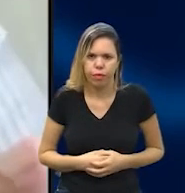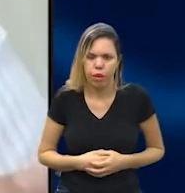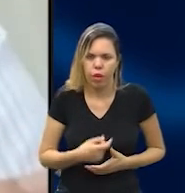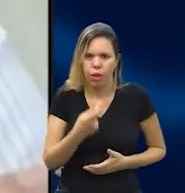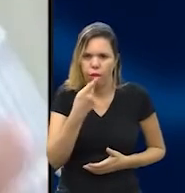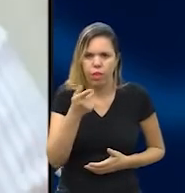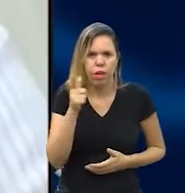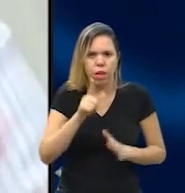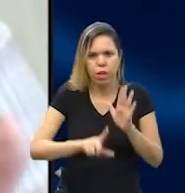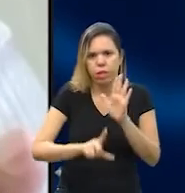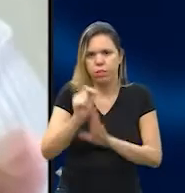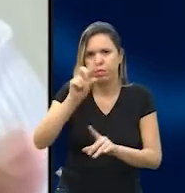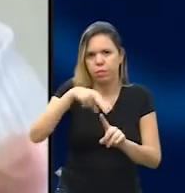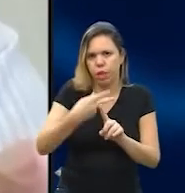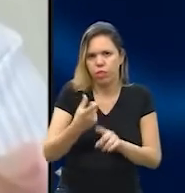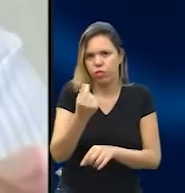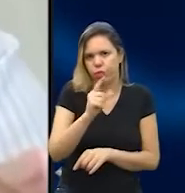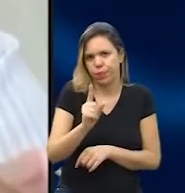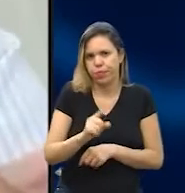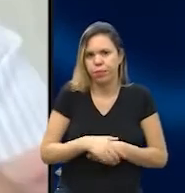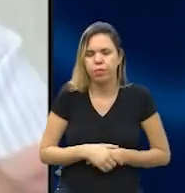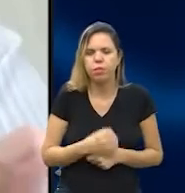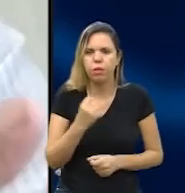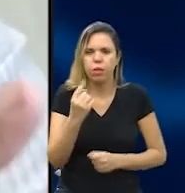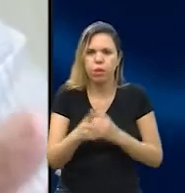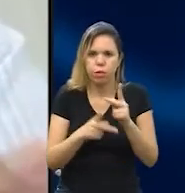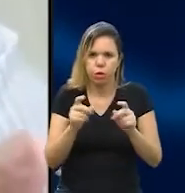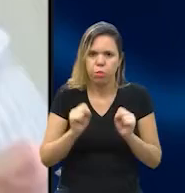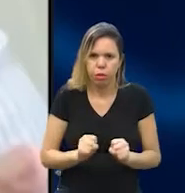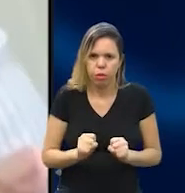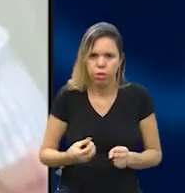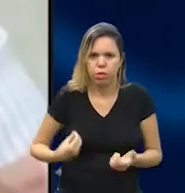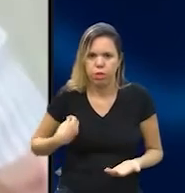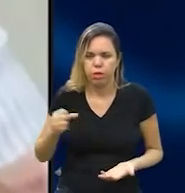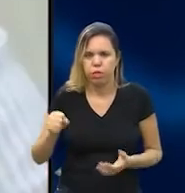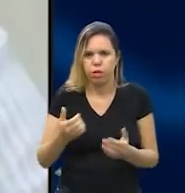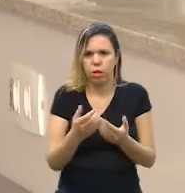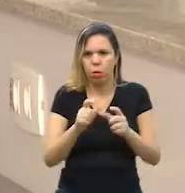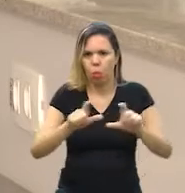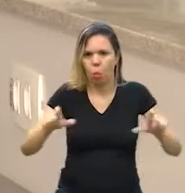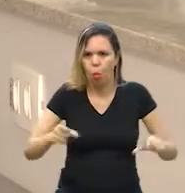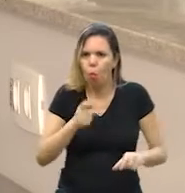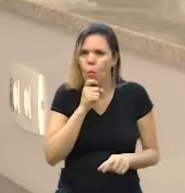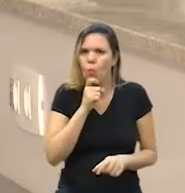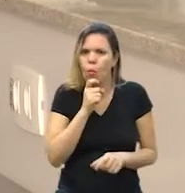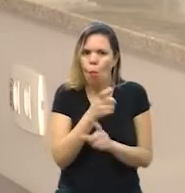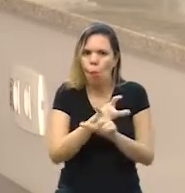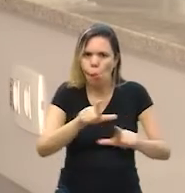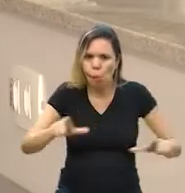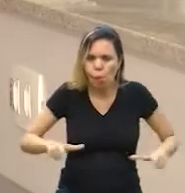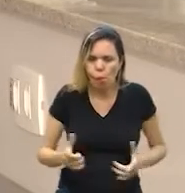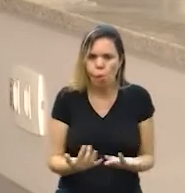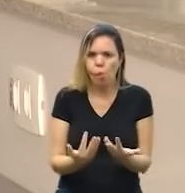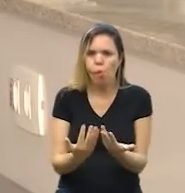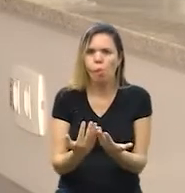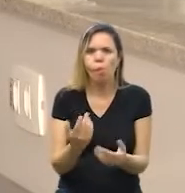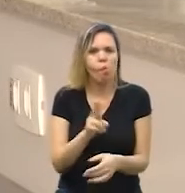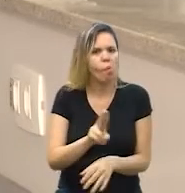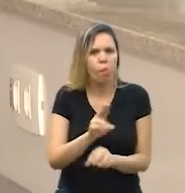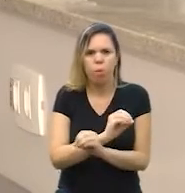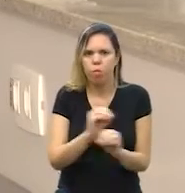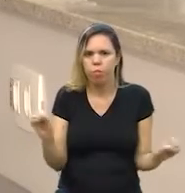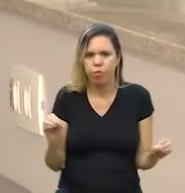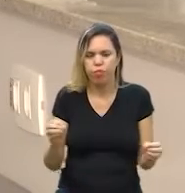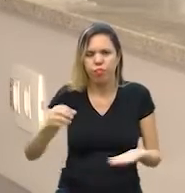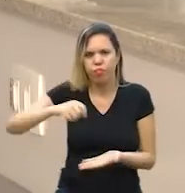certeza, eu não digo que eles estão ganhando mais dinheiro, né? Acho que tem pessoas que podem estar. As geladeiras ficaram vazias, os